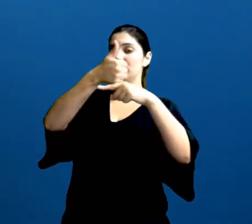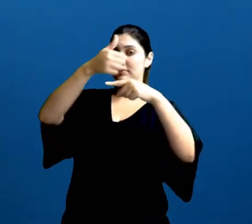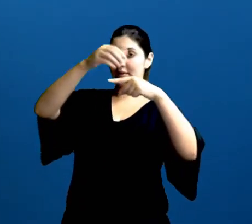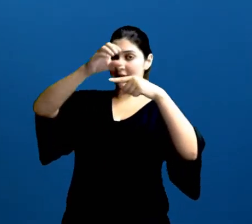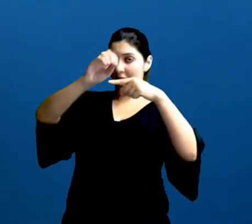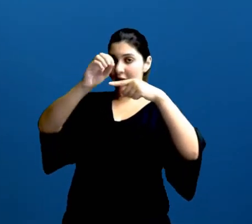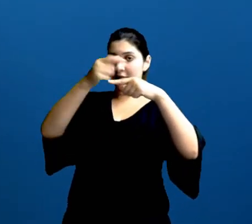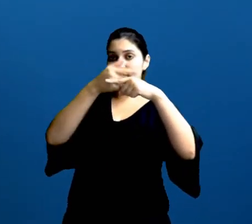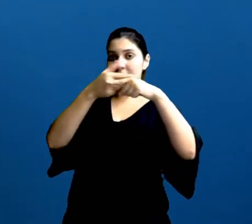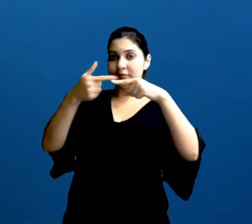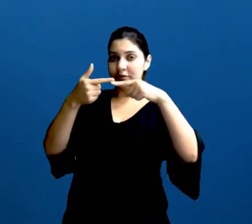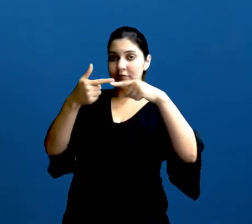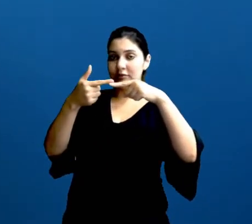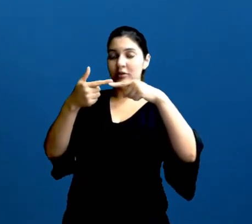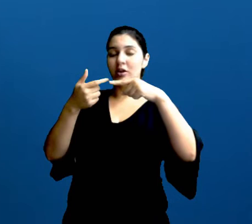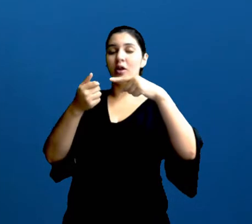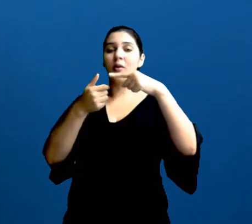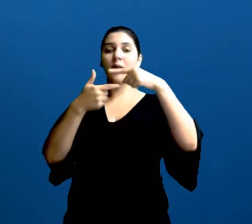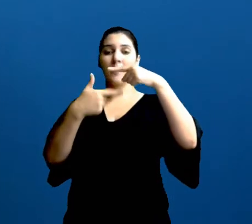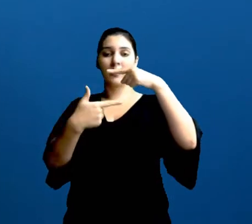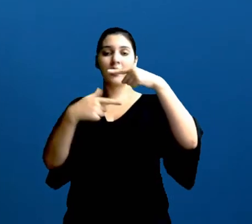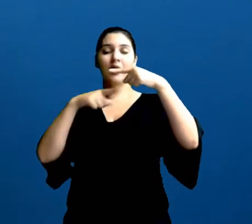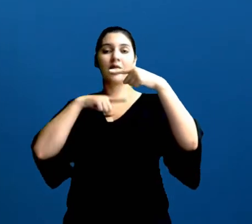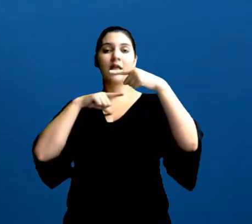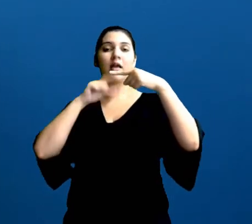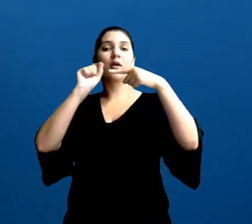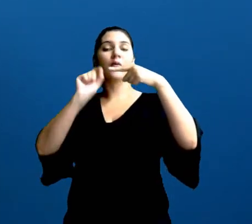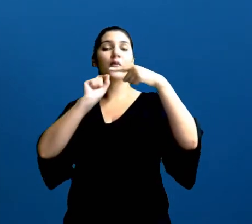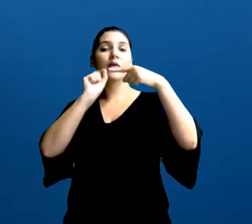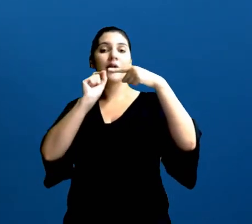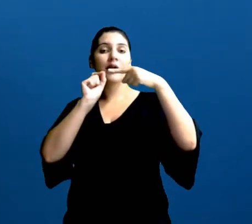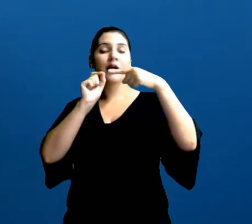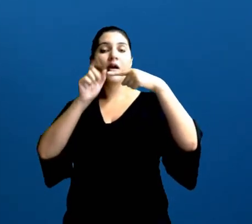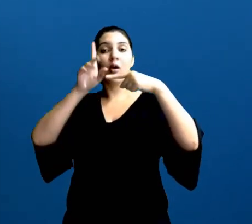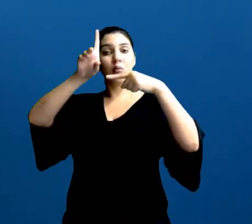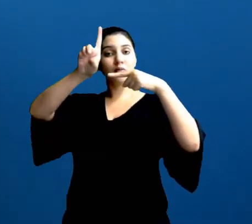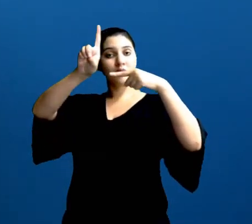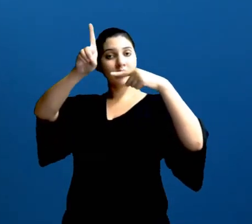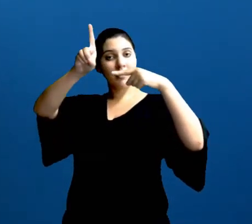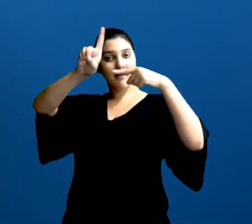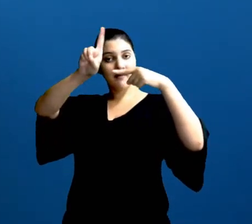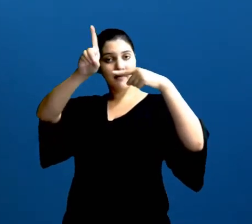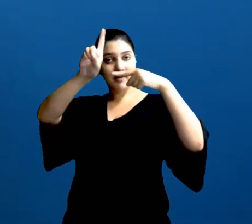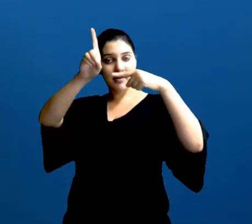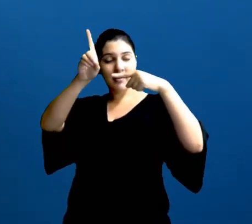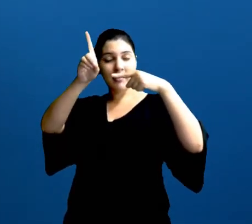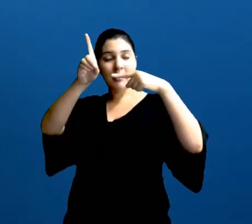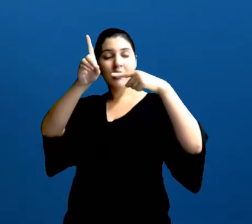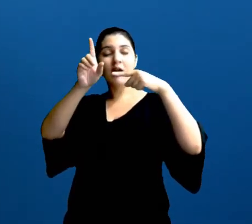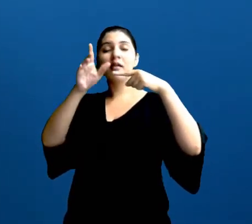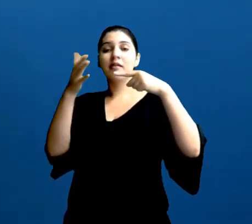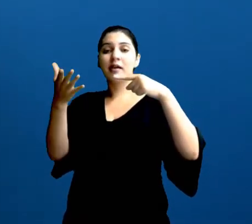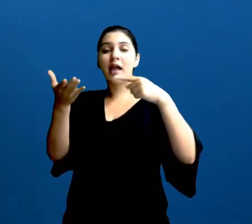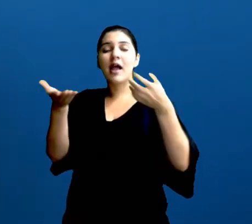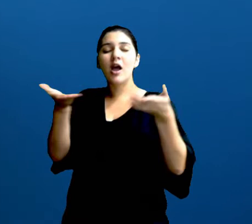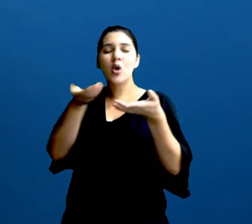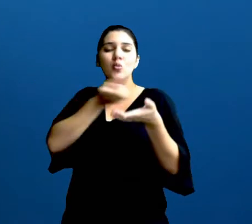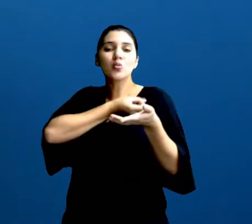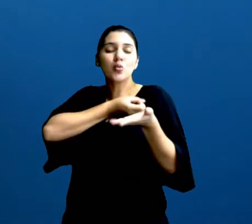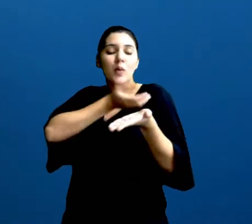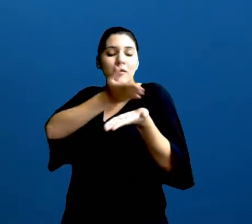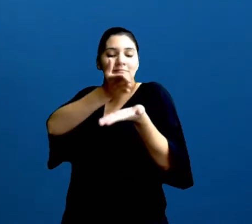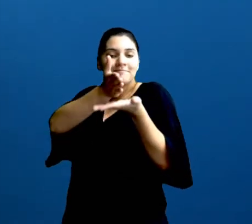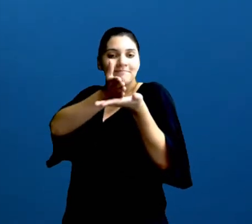tá? Então, nós temos aqui, ó, o dividendo, que é o número que eu vou repartir,